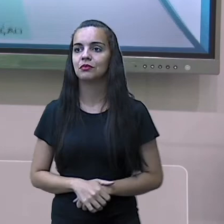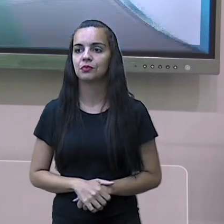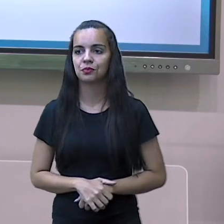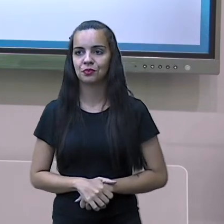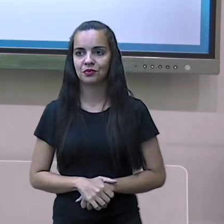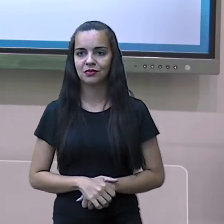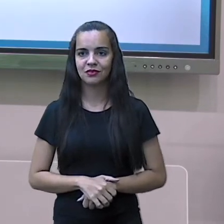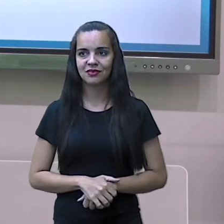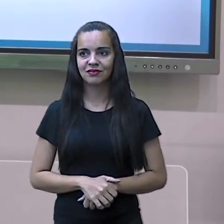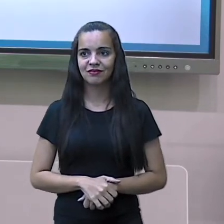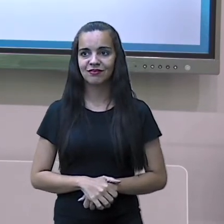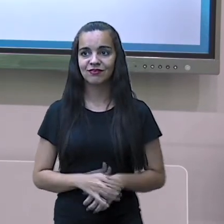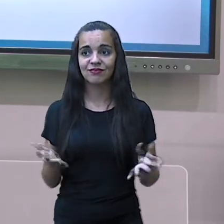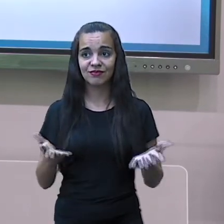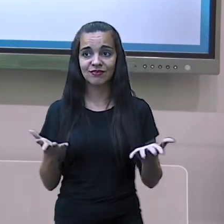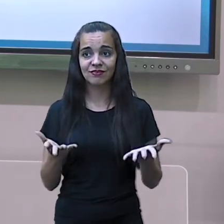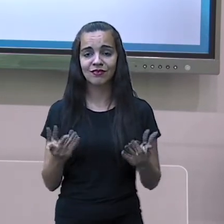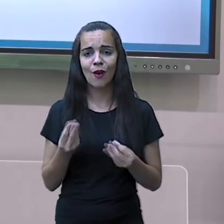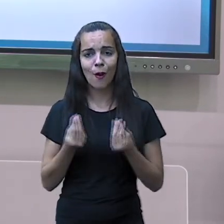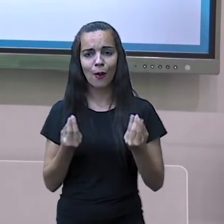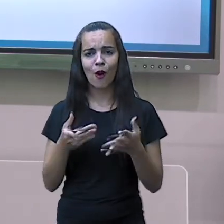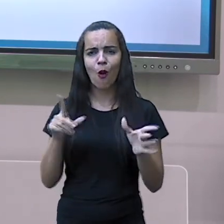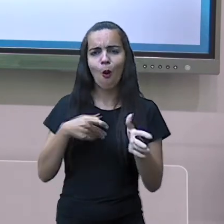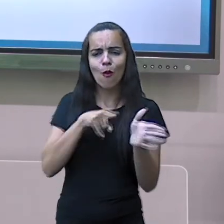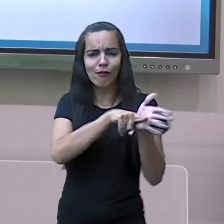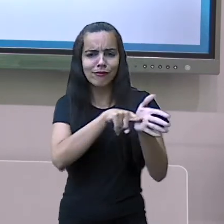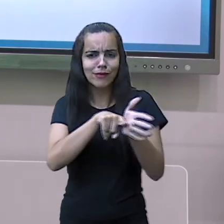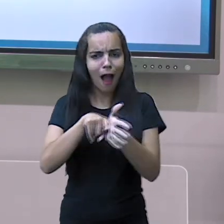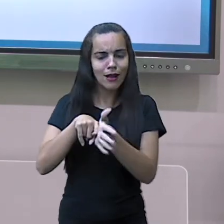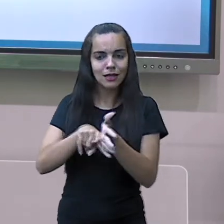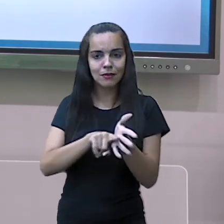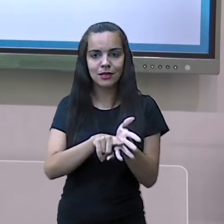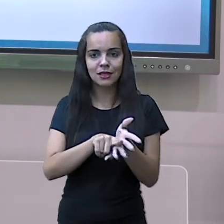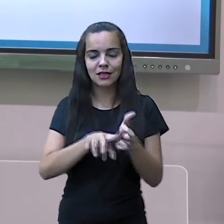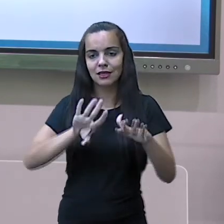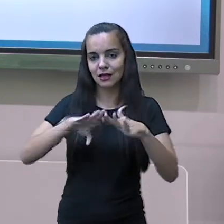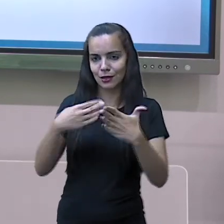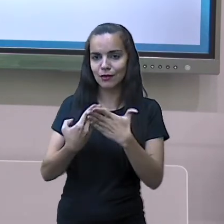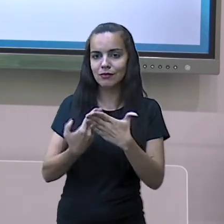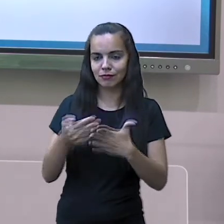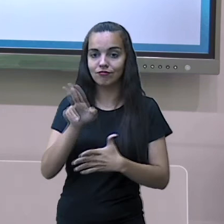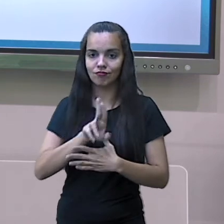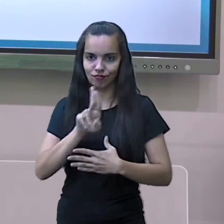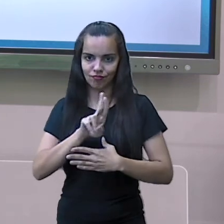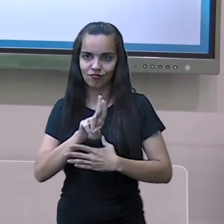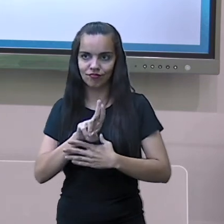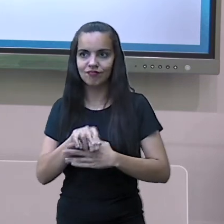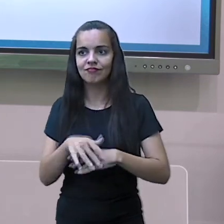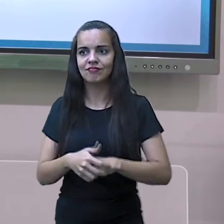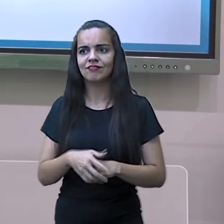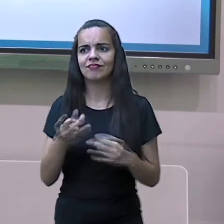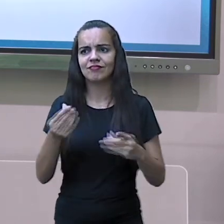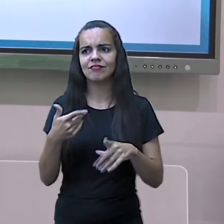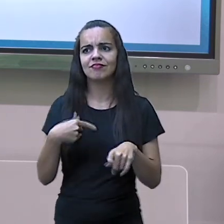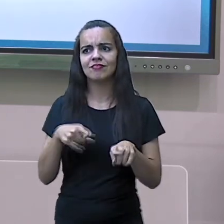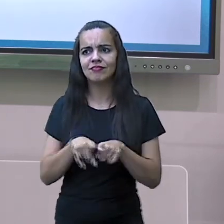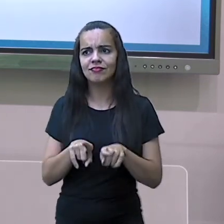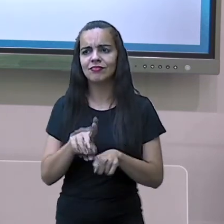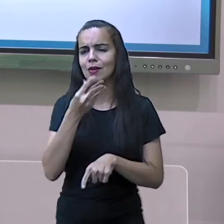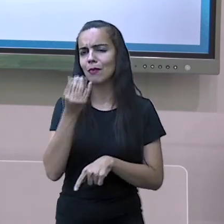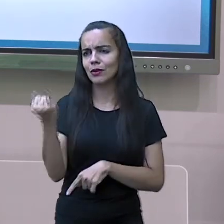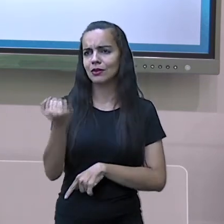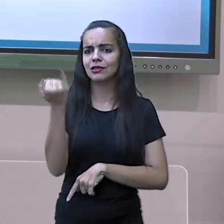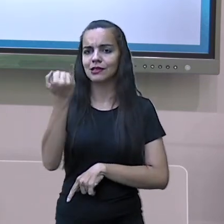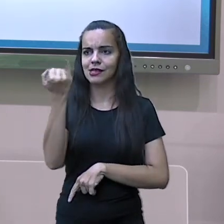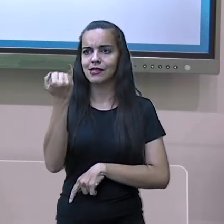temos aqui as nossas fontes, que é importante a gente estar acessando, estudando, mas é